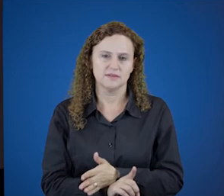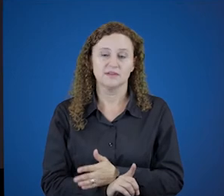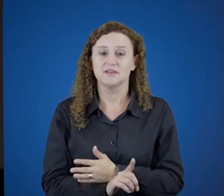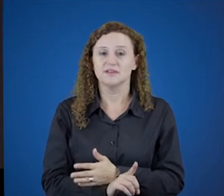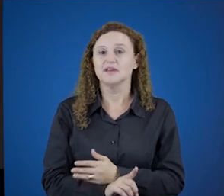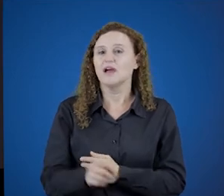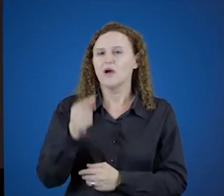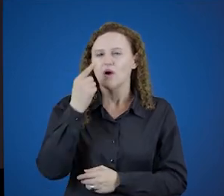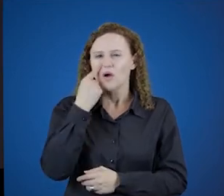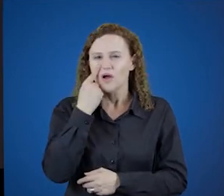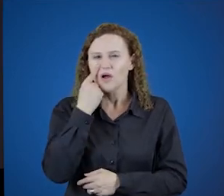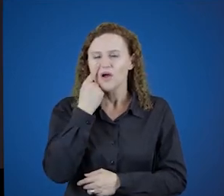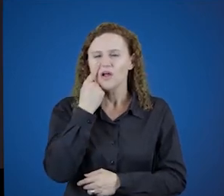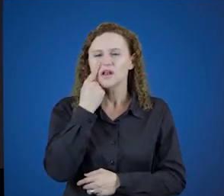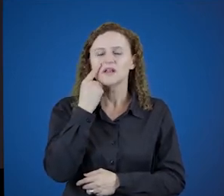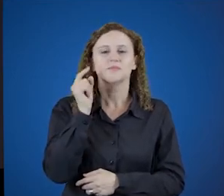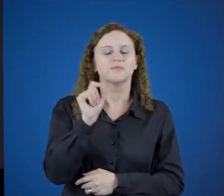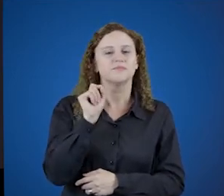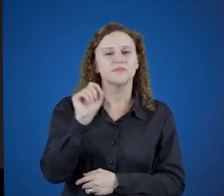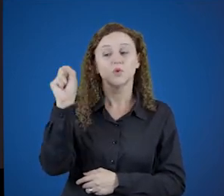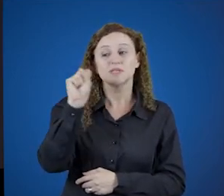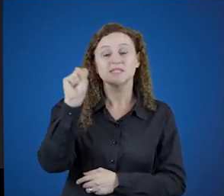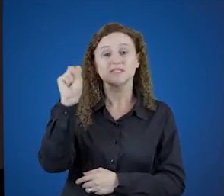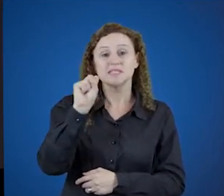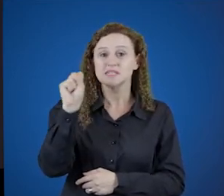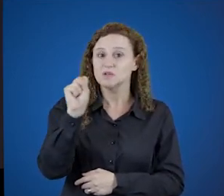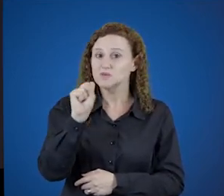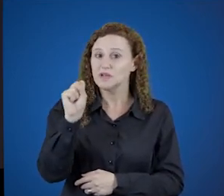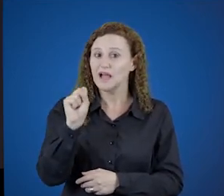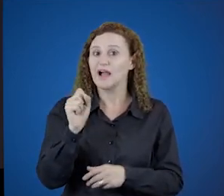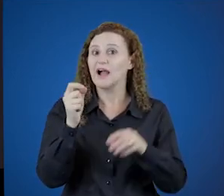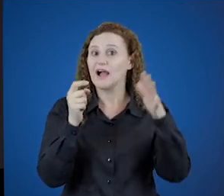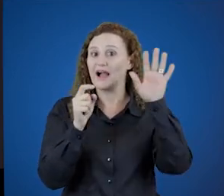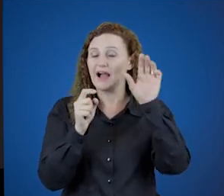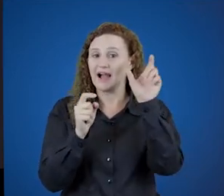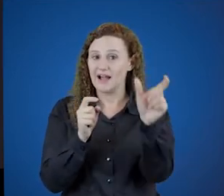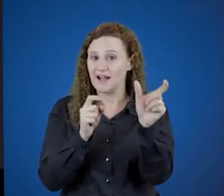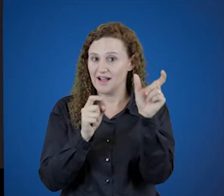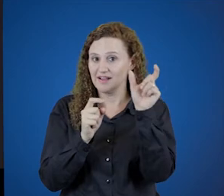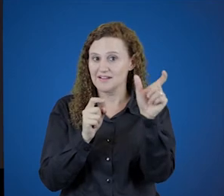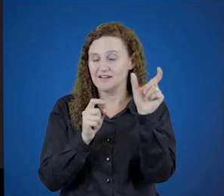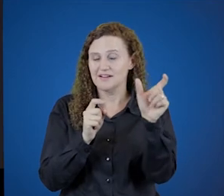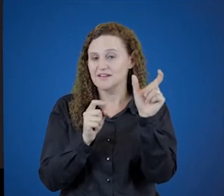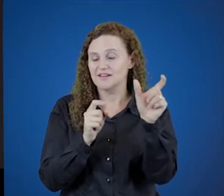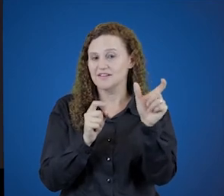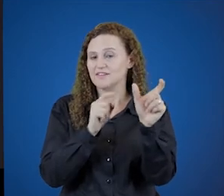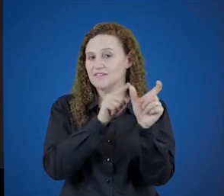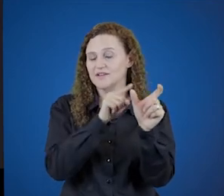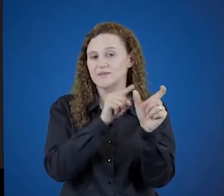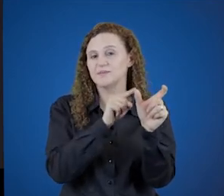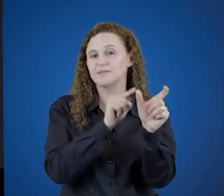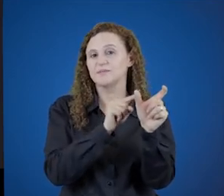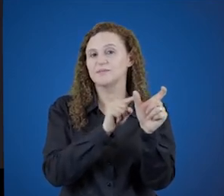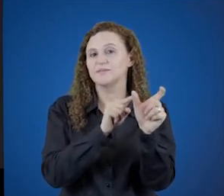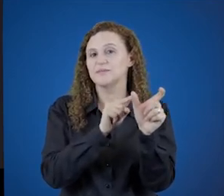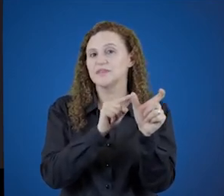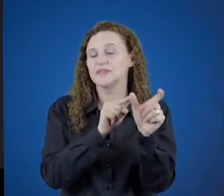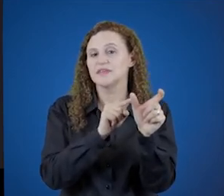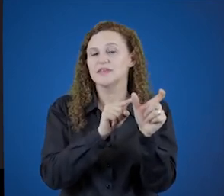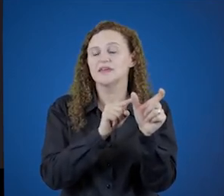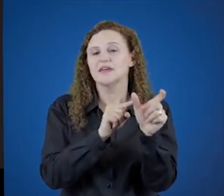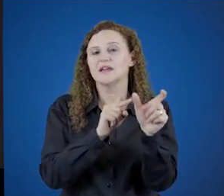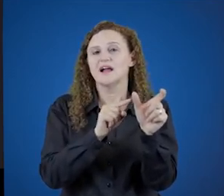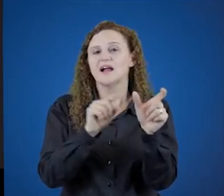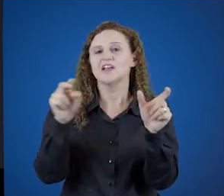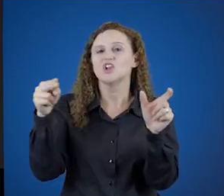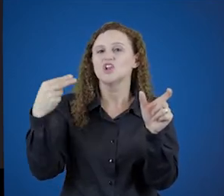aqui como SD singular então O nominativo singular da palavra atual abreviando mais ainda